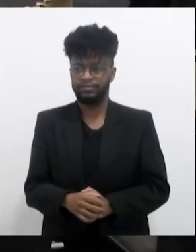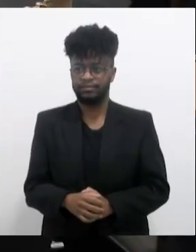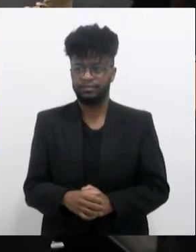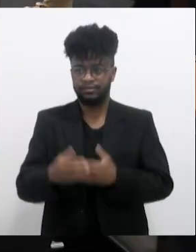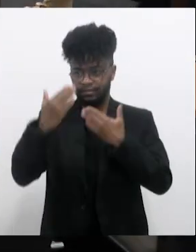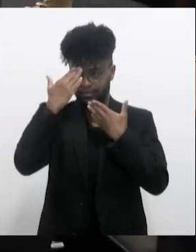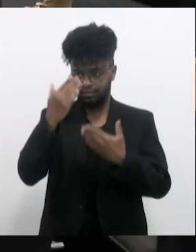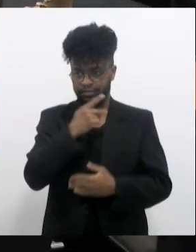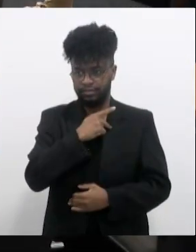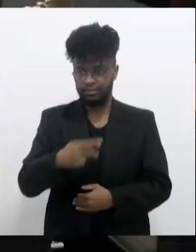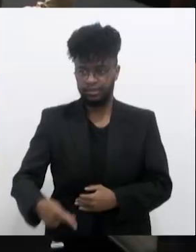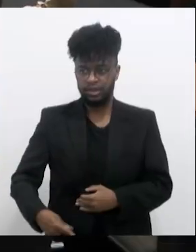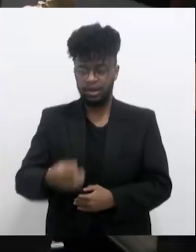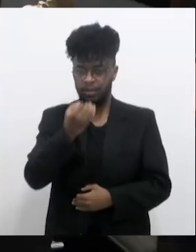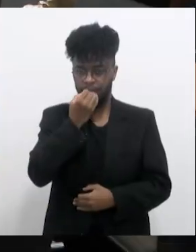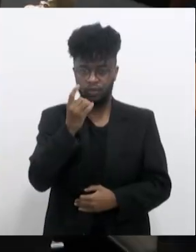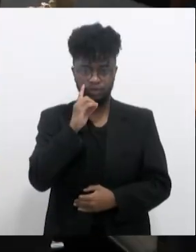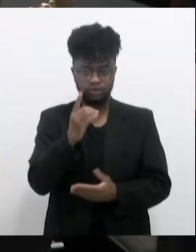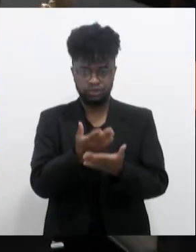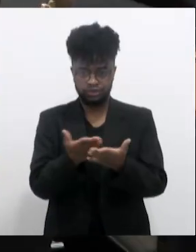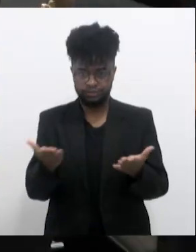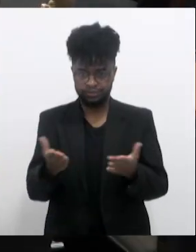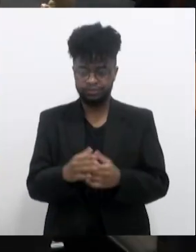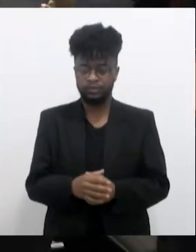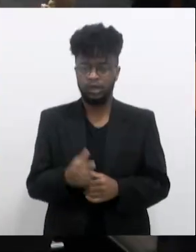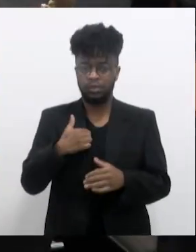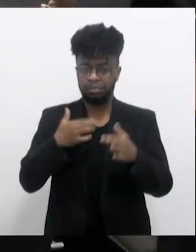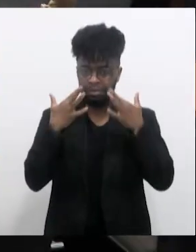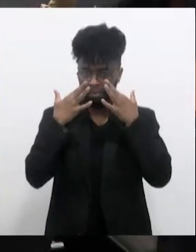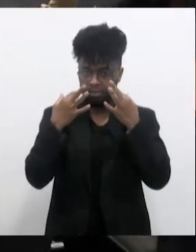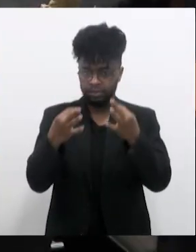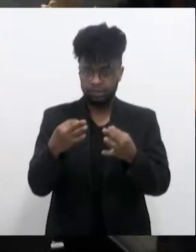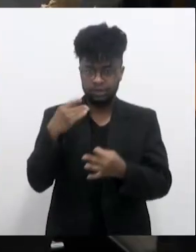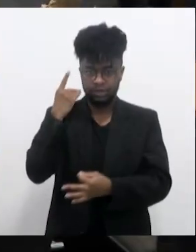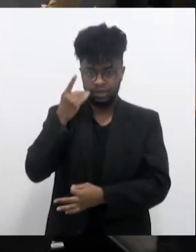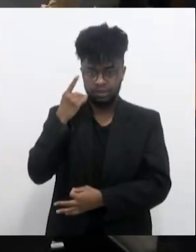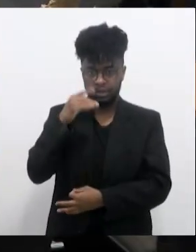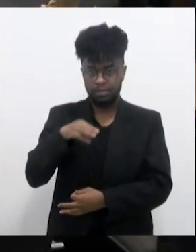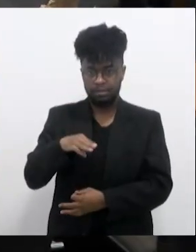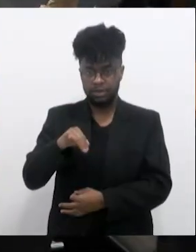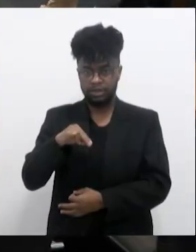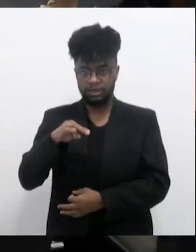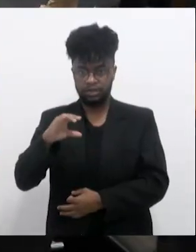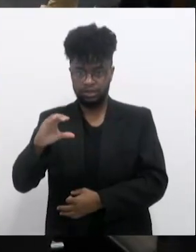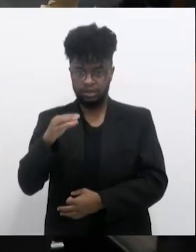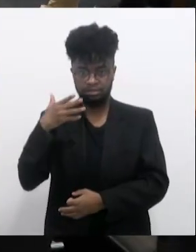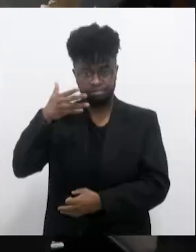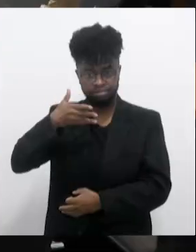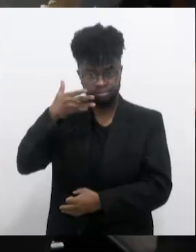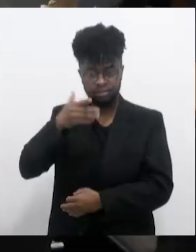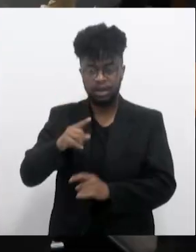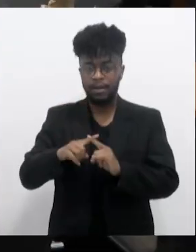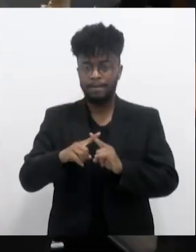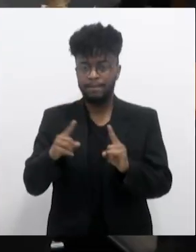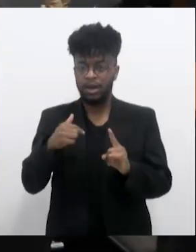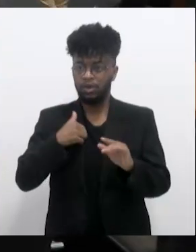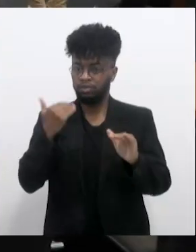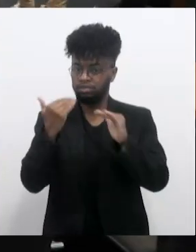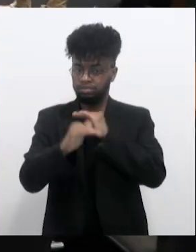Obrigado, presidente. Bom dia a todos. Bom, eu ouvi aqui atentamente a fala do deputado Mink. E eu